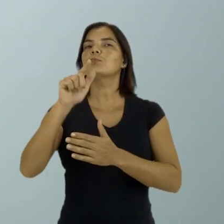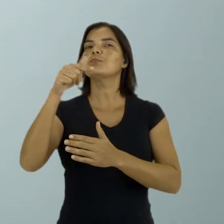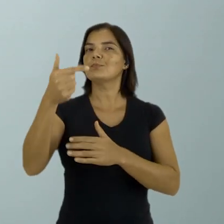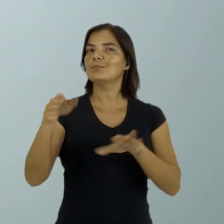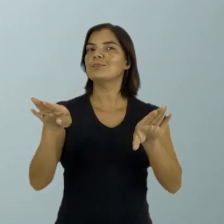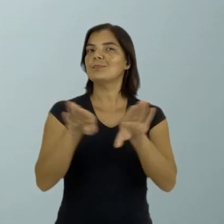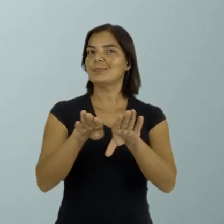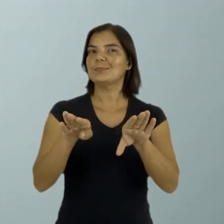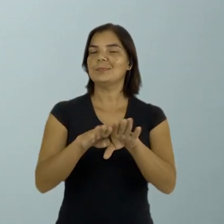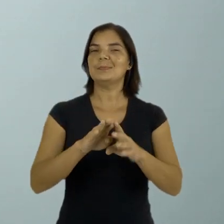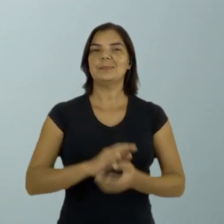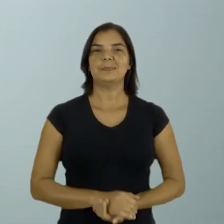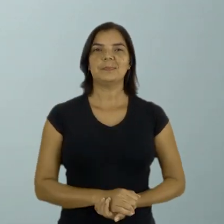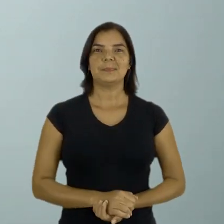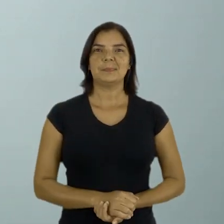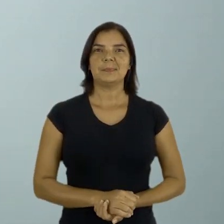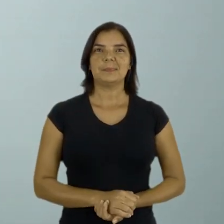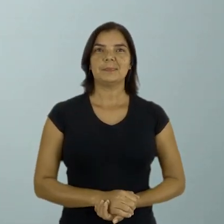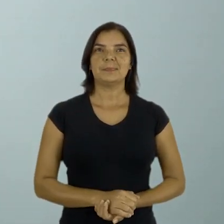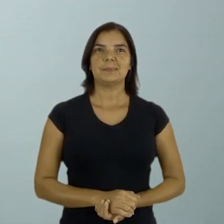fazem parte disso. Vamos lá?